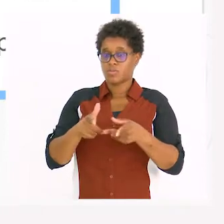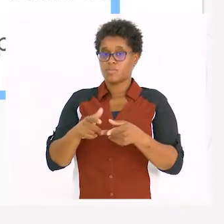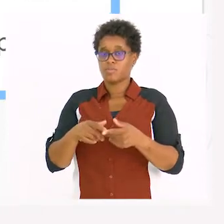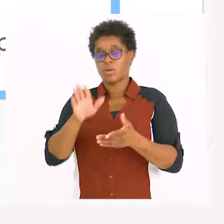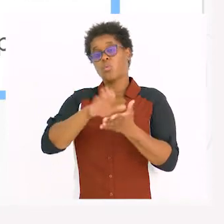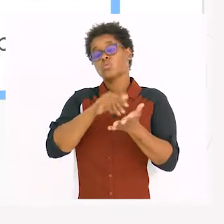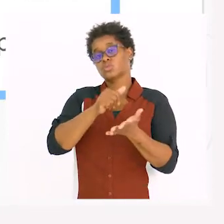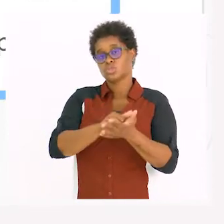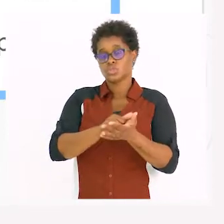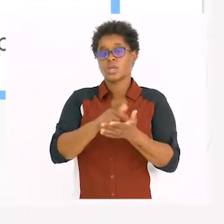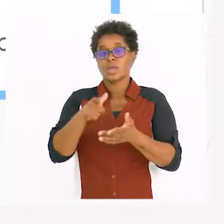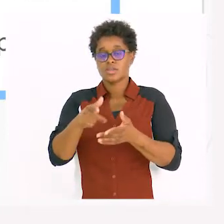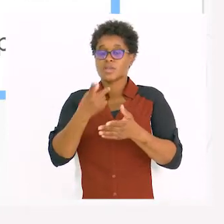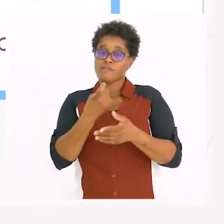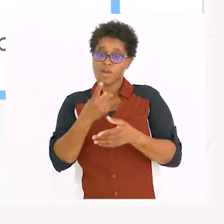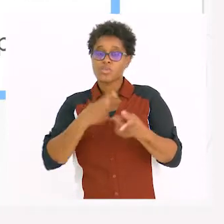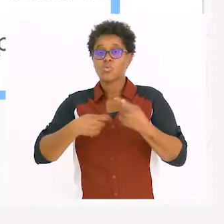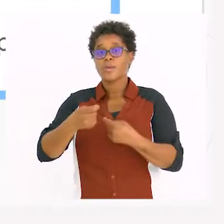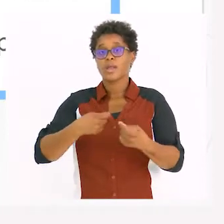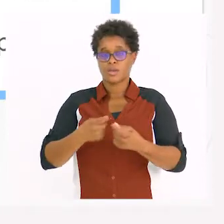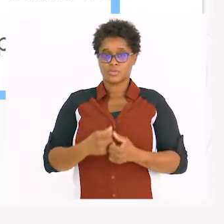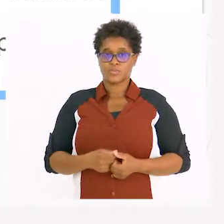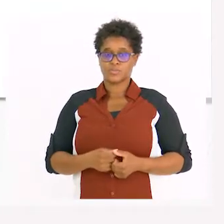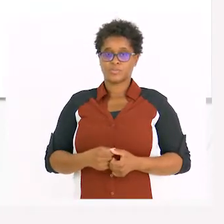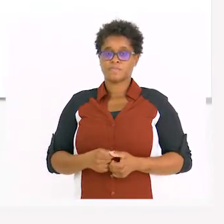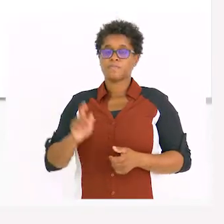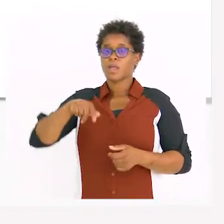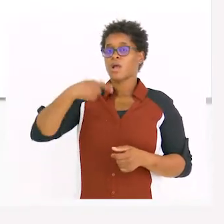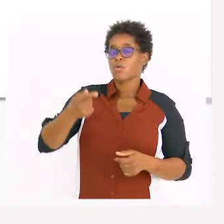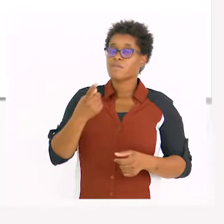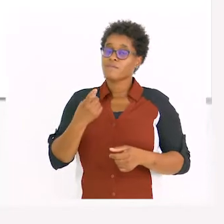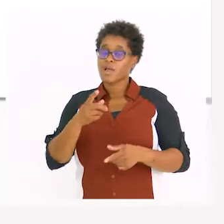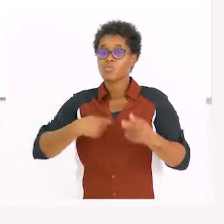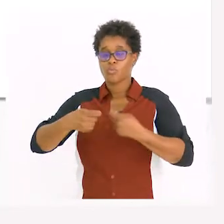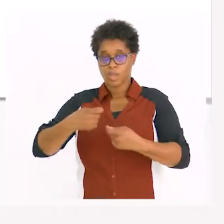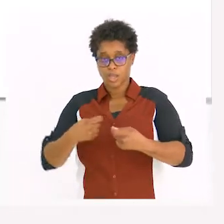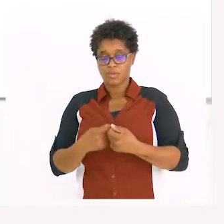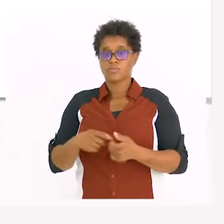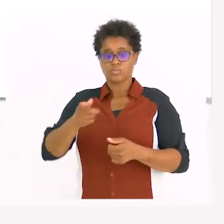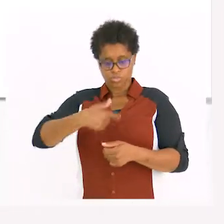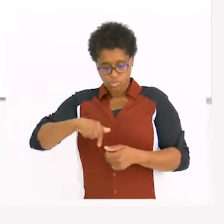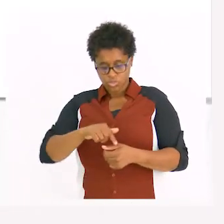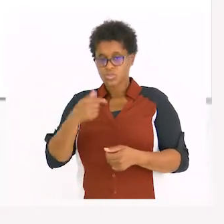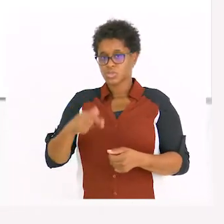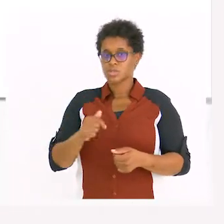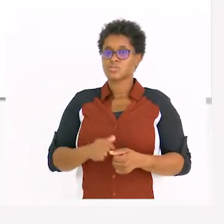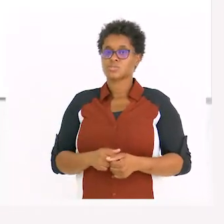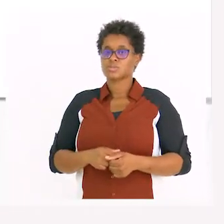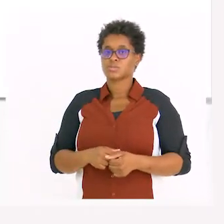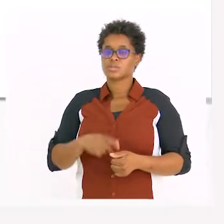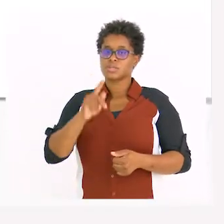para corrigir esta falha do mercado. A outra falha do mercado, nós temos as